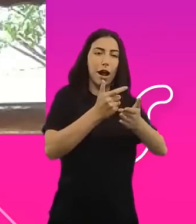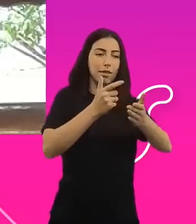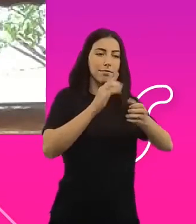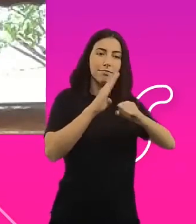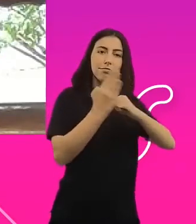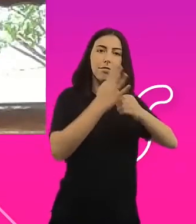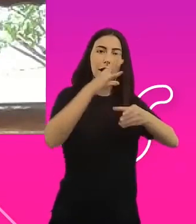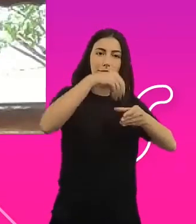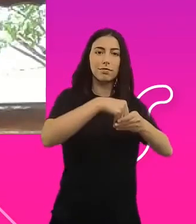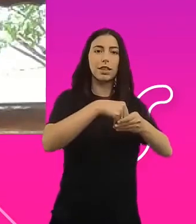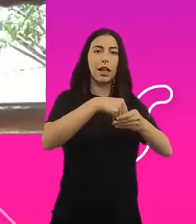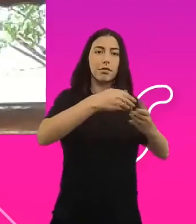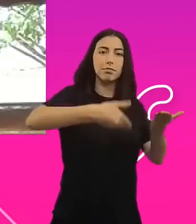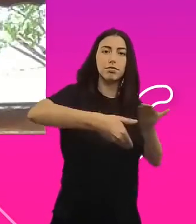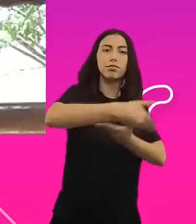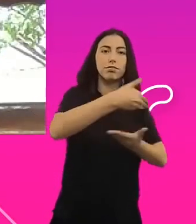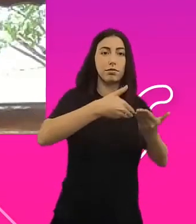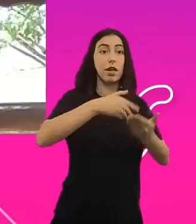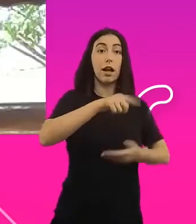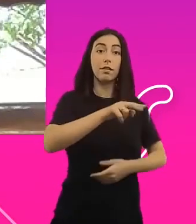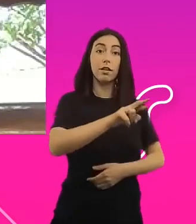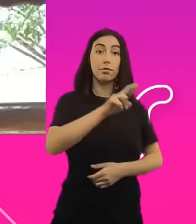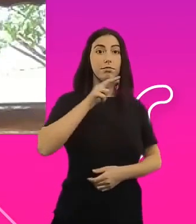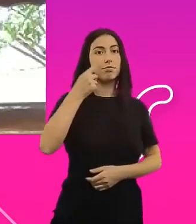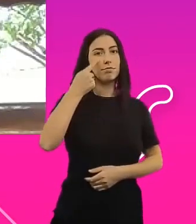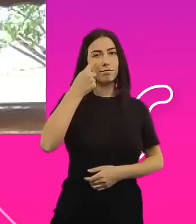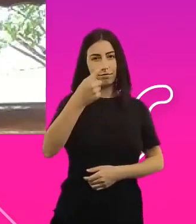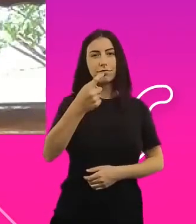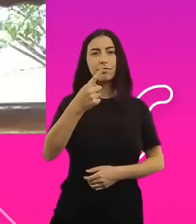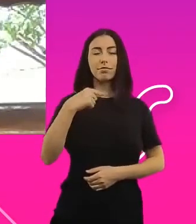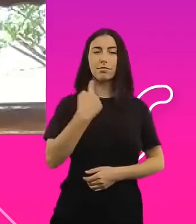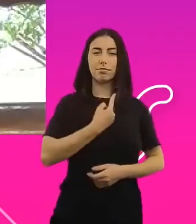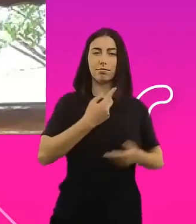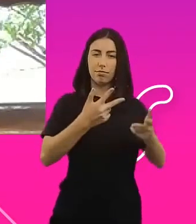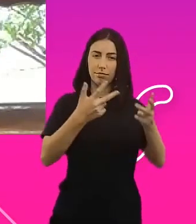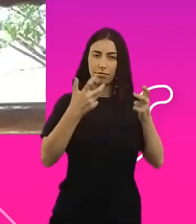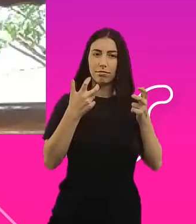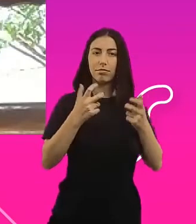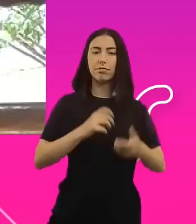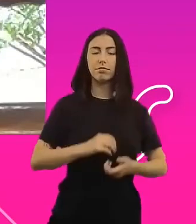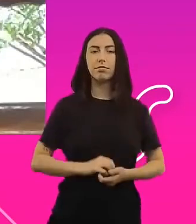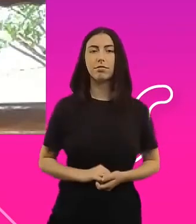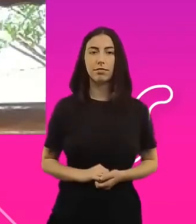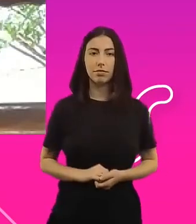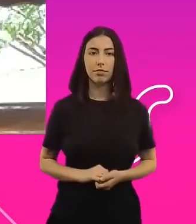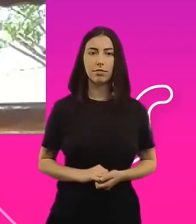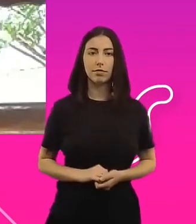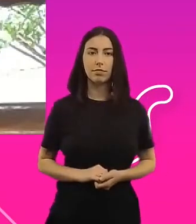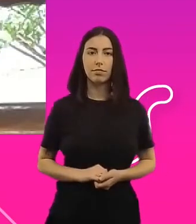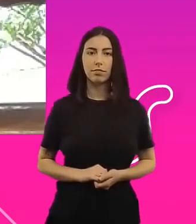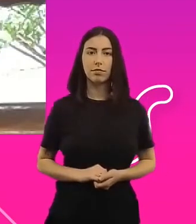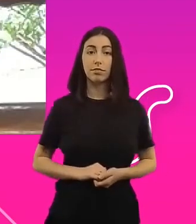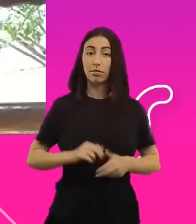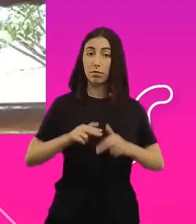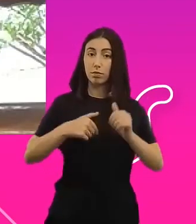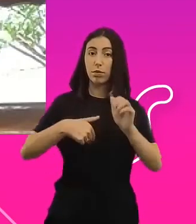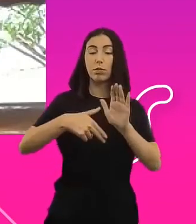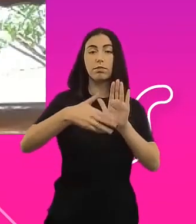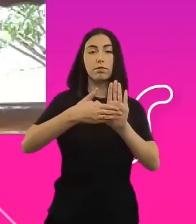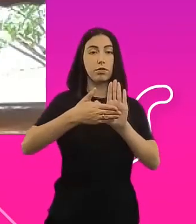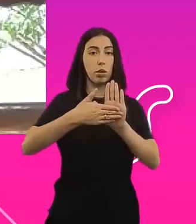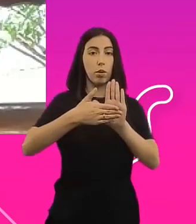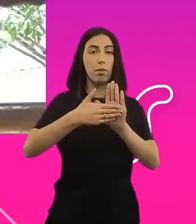outro resultado muito interessante que a gente tem visto dessa proposta do Banco Comunitário, né, que está